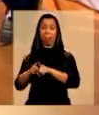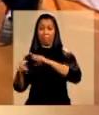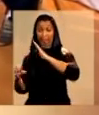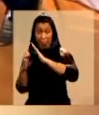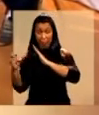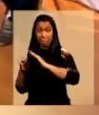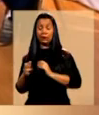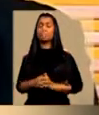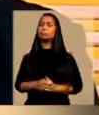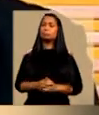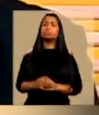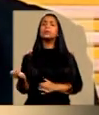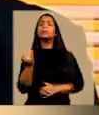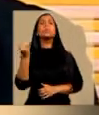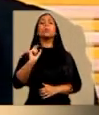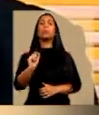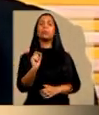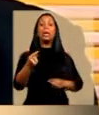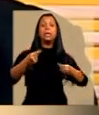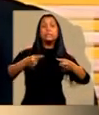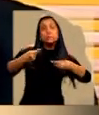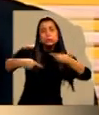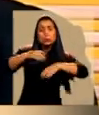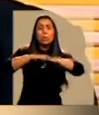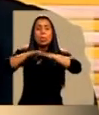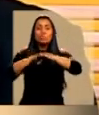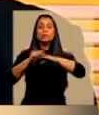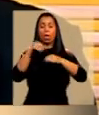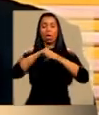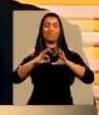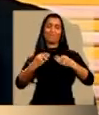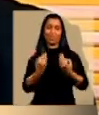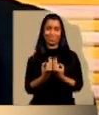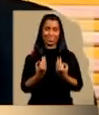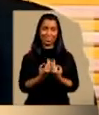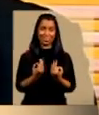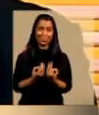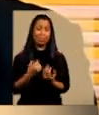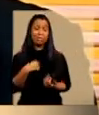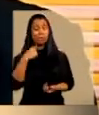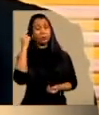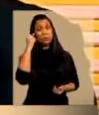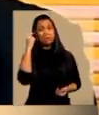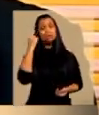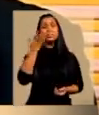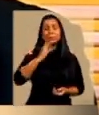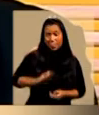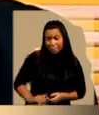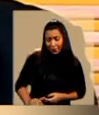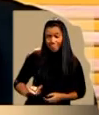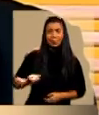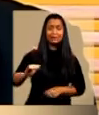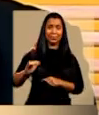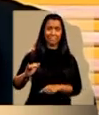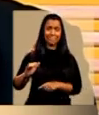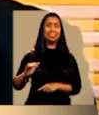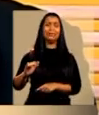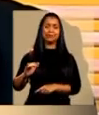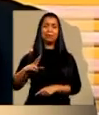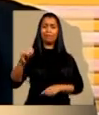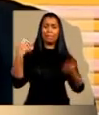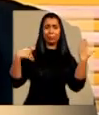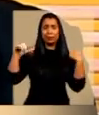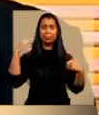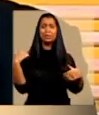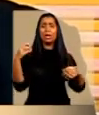como empresariais, é muito importante estar discutindo o tema com a família, tá? Acredito que desde a criança, quando você